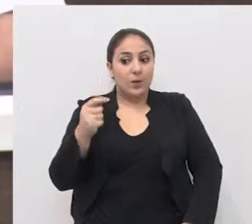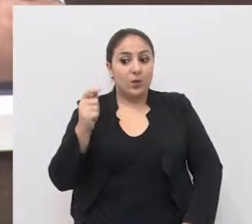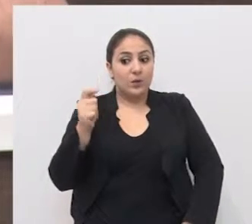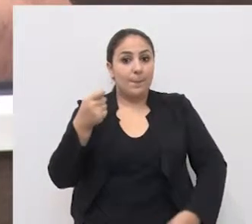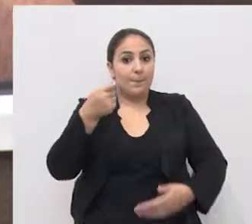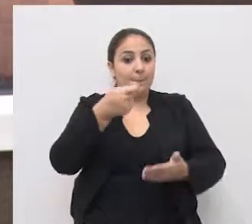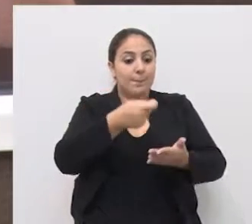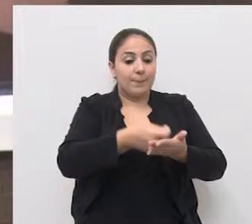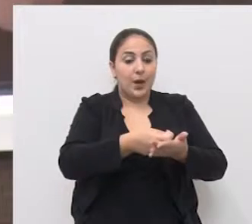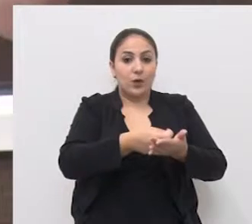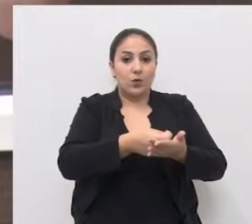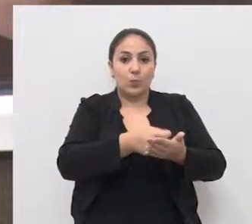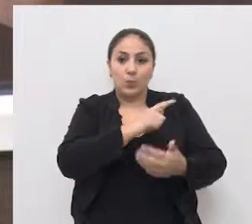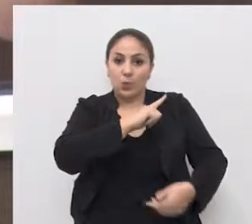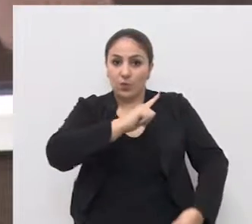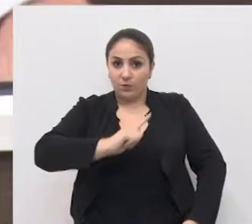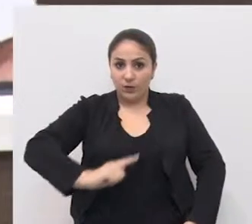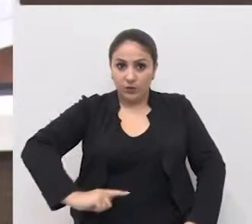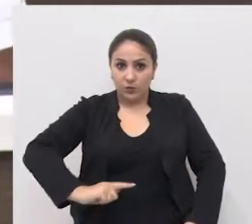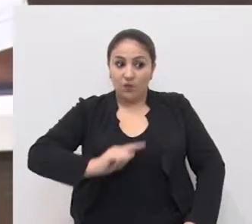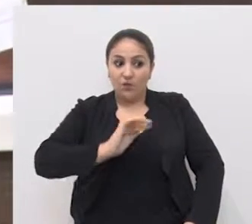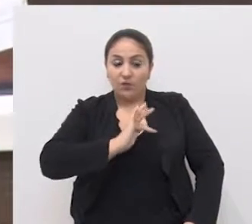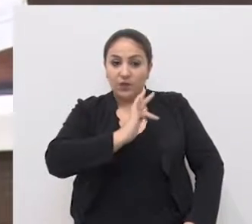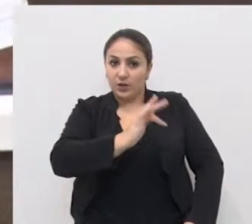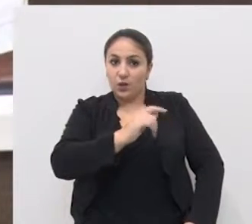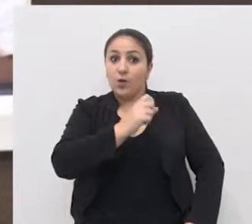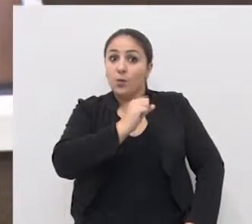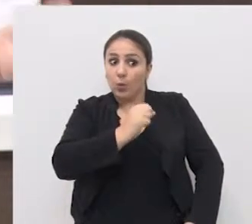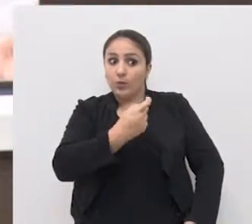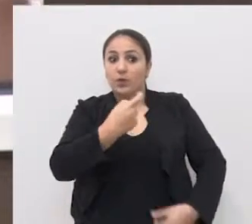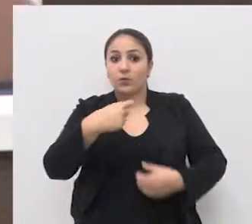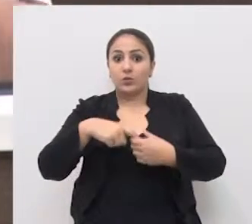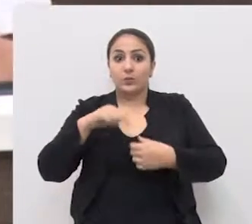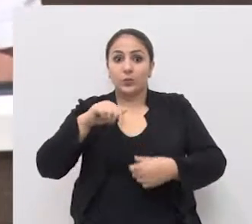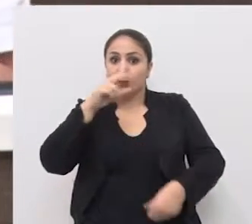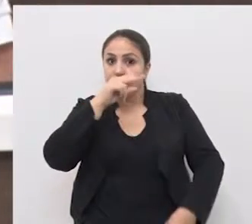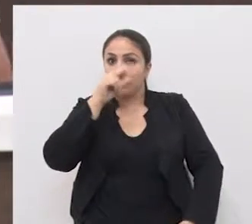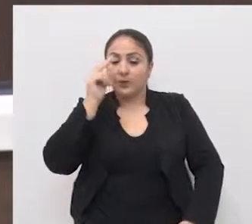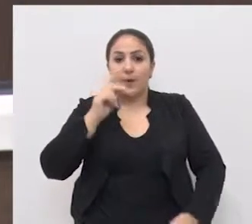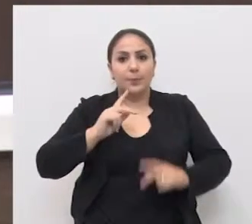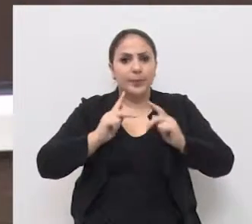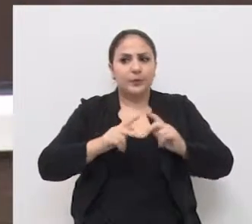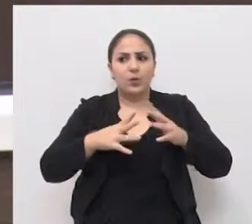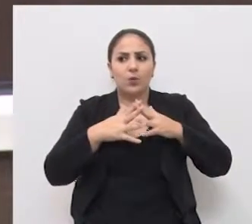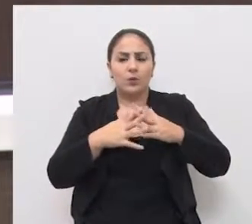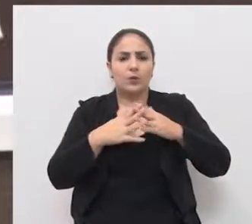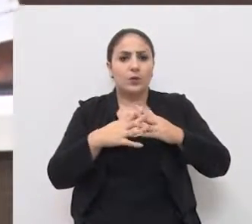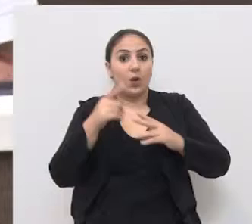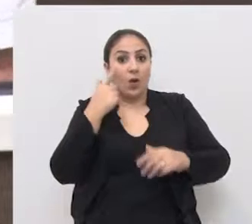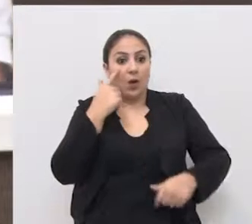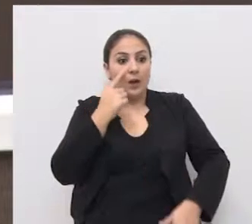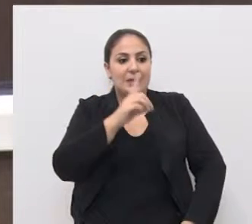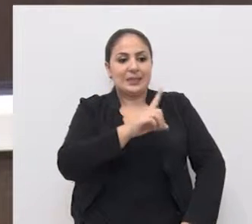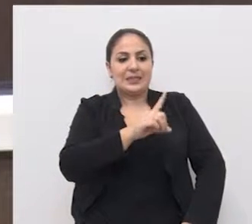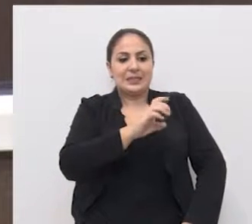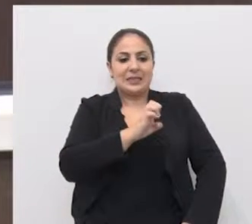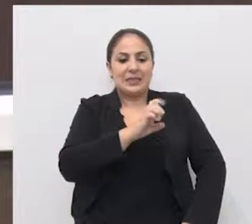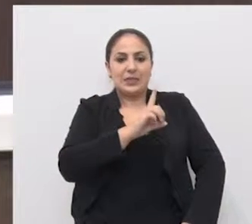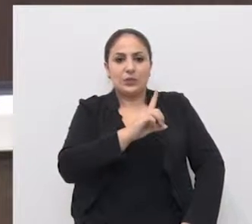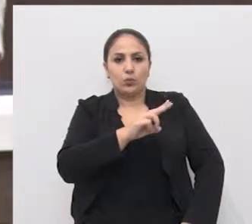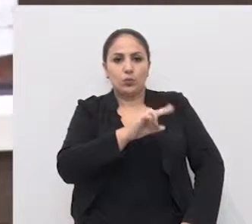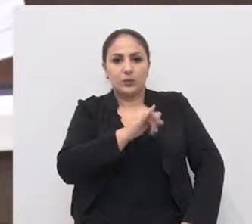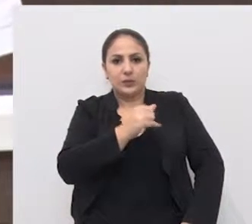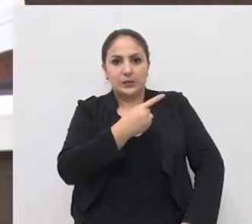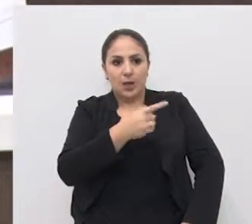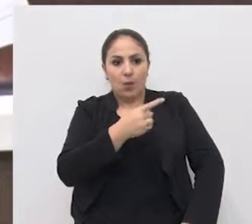8 milhões são pagos ao governo federal e poderiam ser deduzidos. Às vezes as pessoas confundem